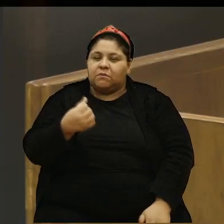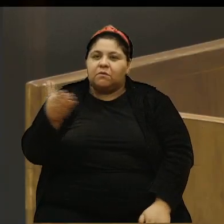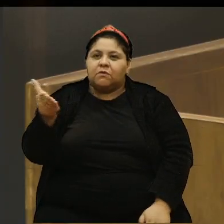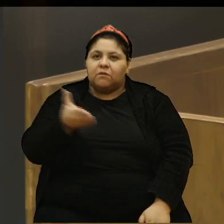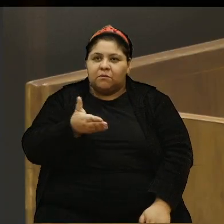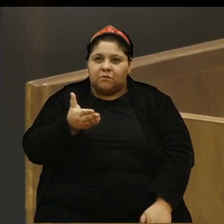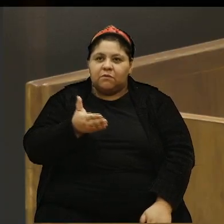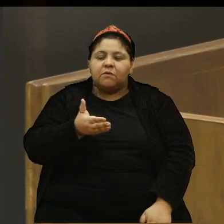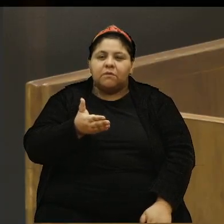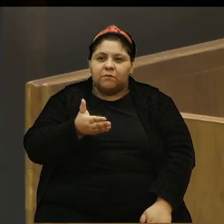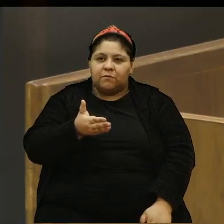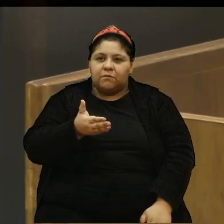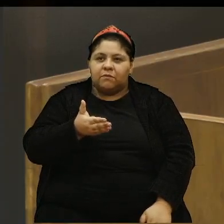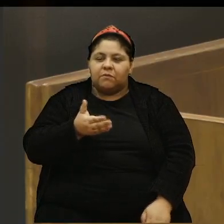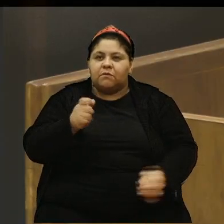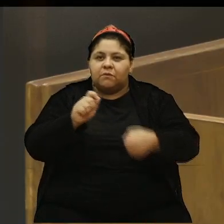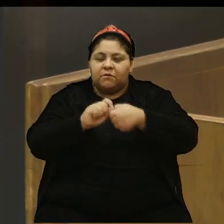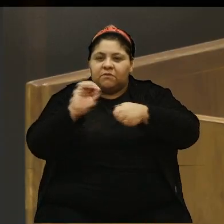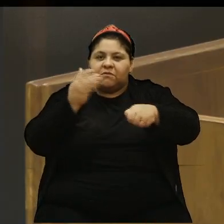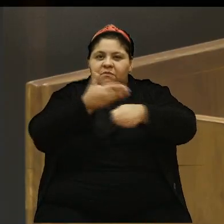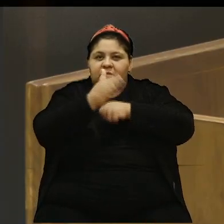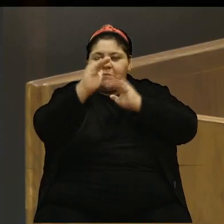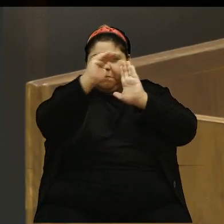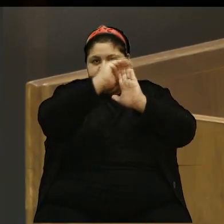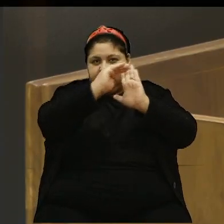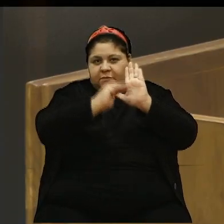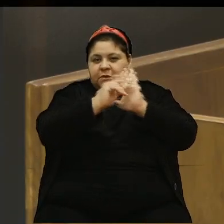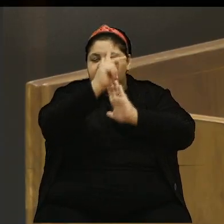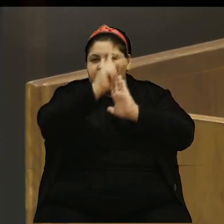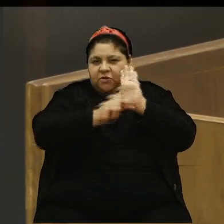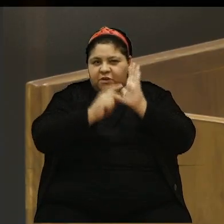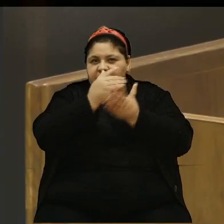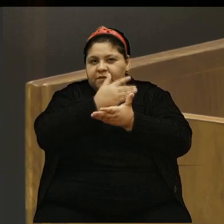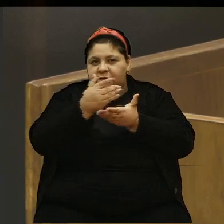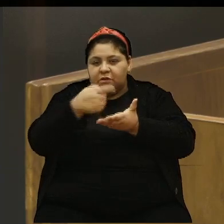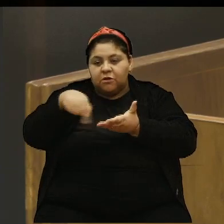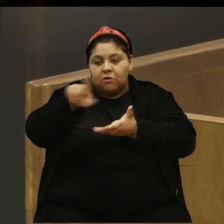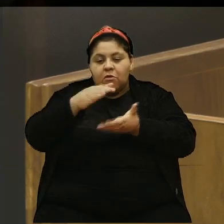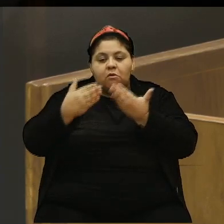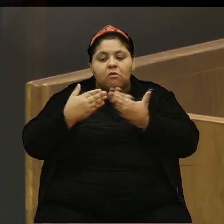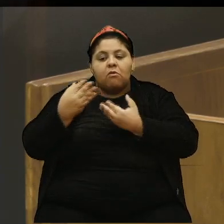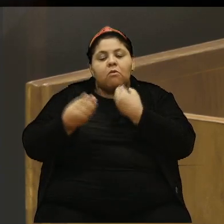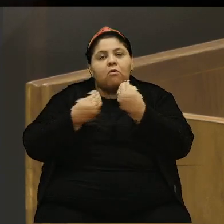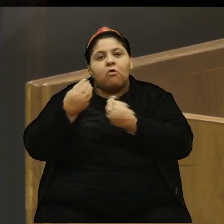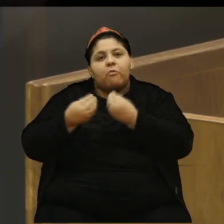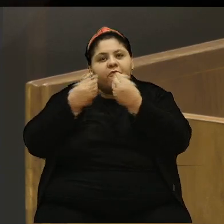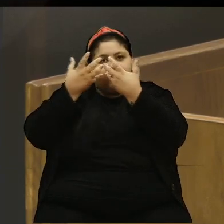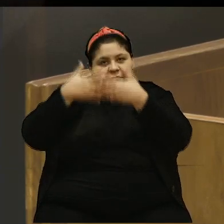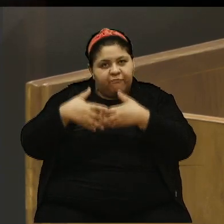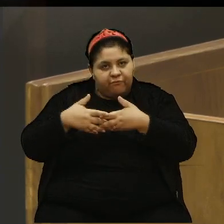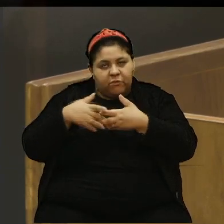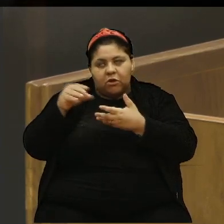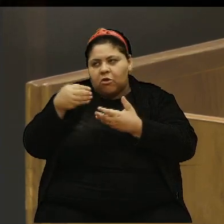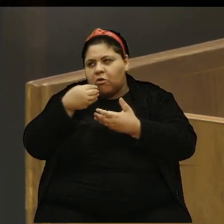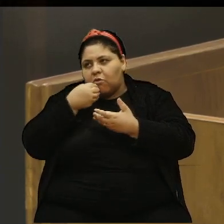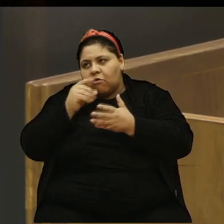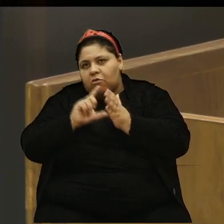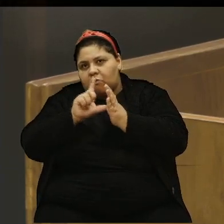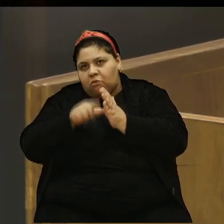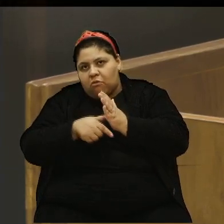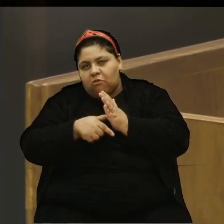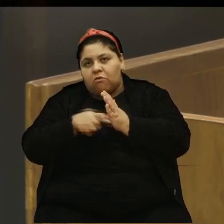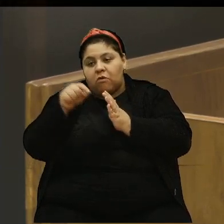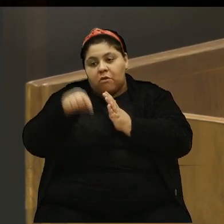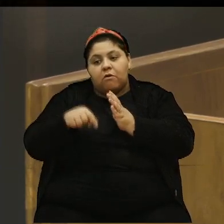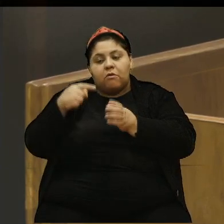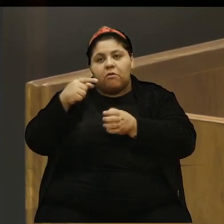estão inseridos nesse programa, nesse projeto piloto, e a gente está analisando como é que vai funcionar. E, claro, daqui a pouco é interessante que aqui na